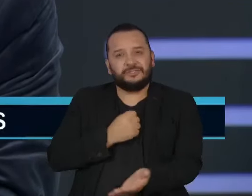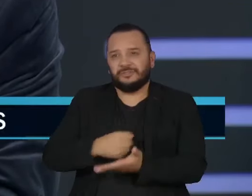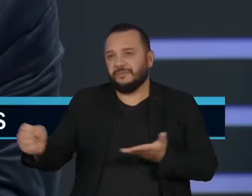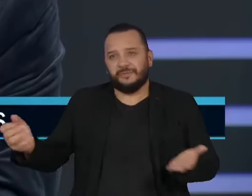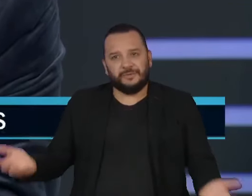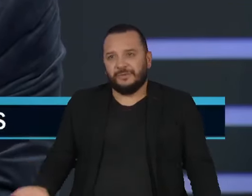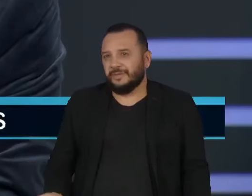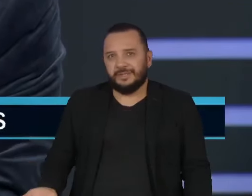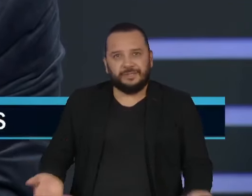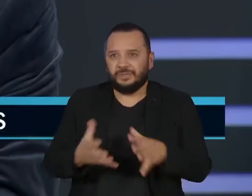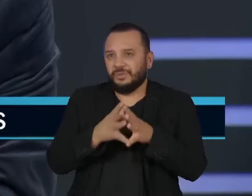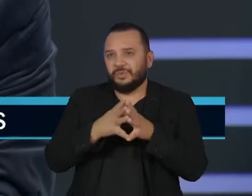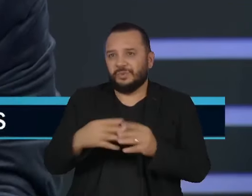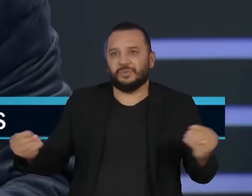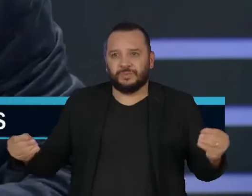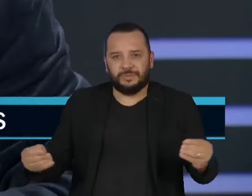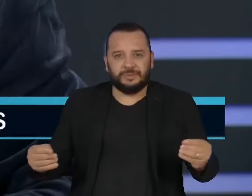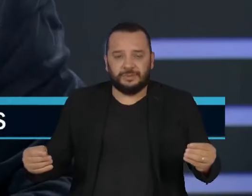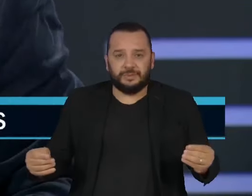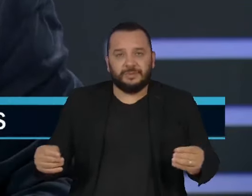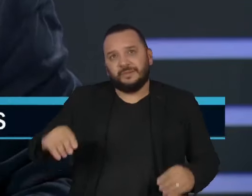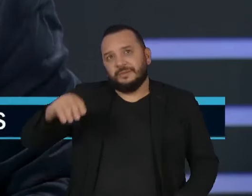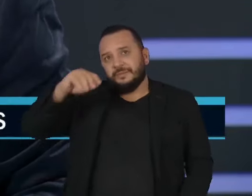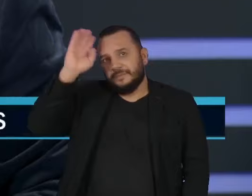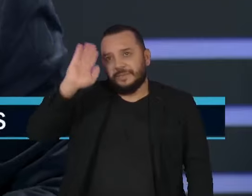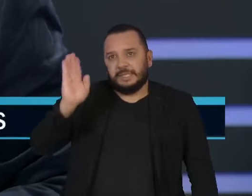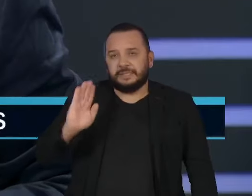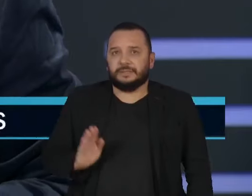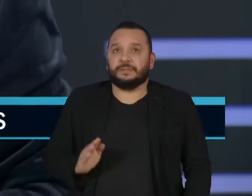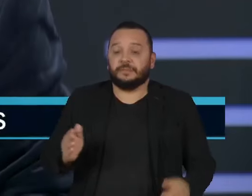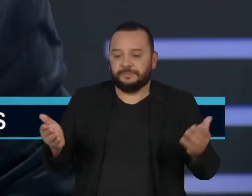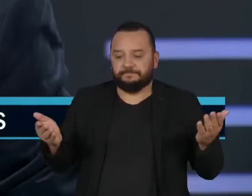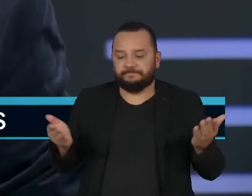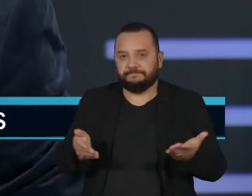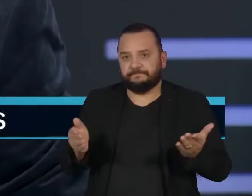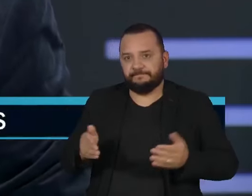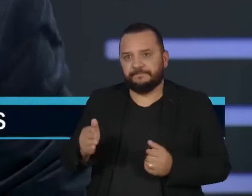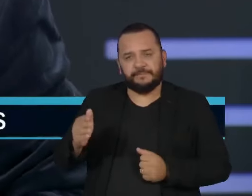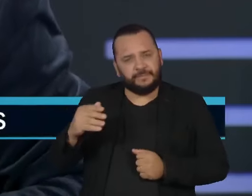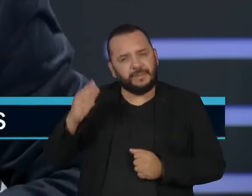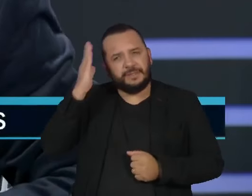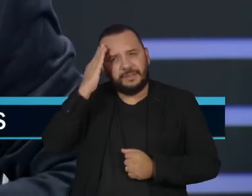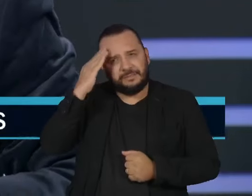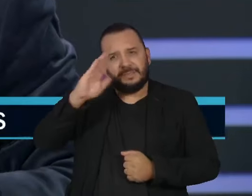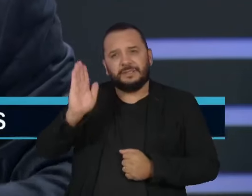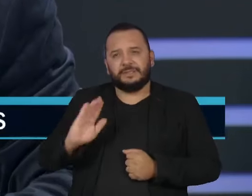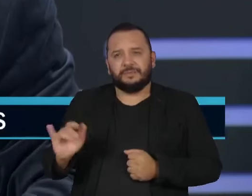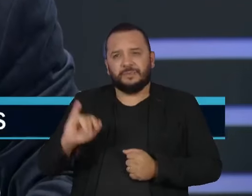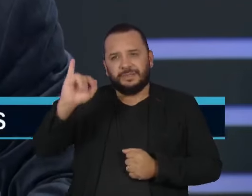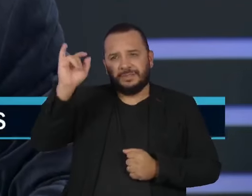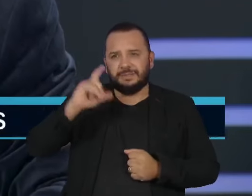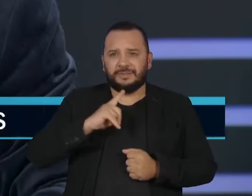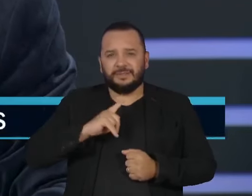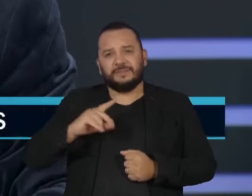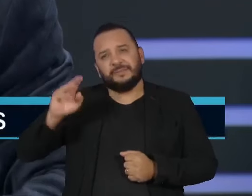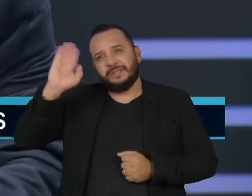não vai aparecer. Então o Brasil tem que sair um pouquinho agora, pela importância que o Brasil tem, e